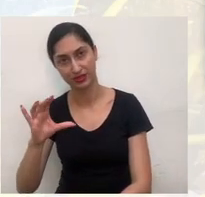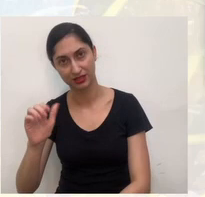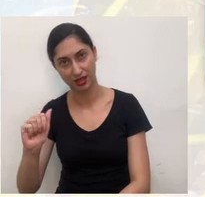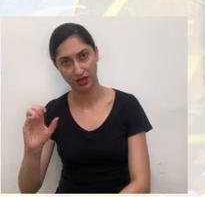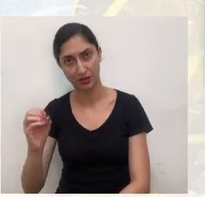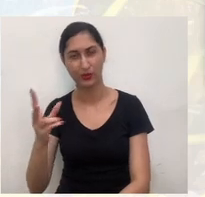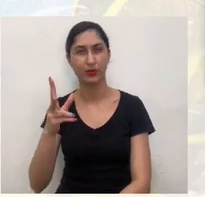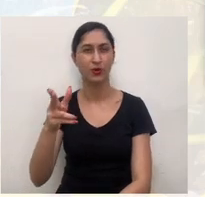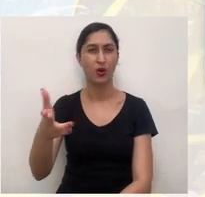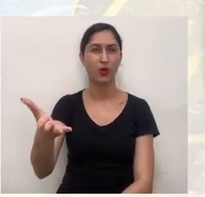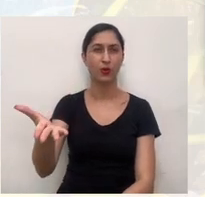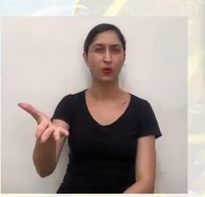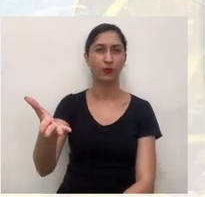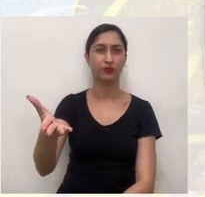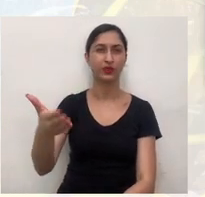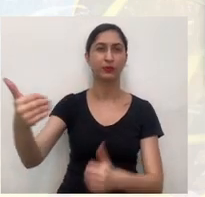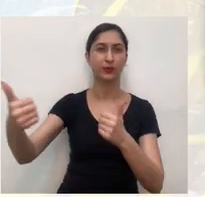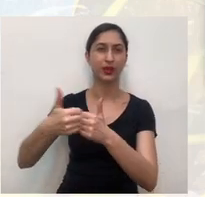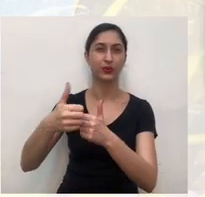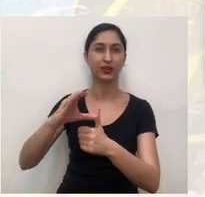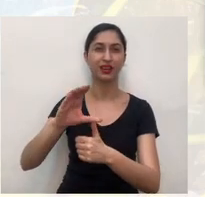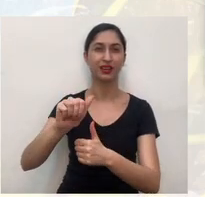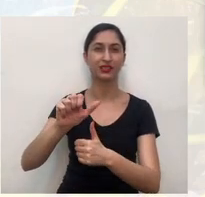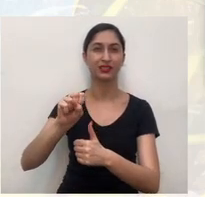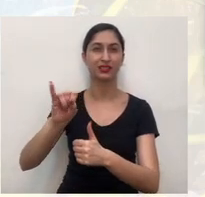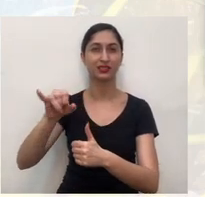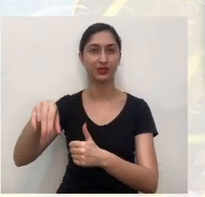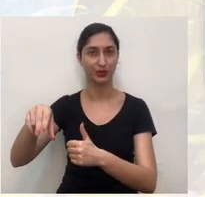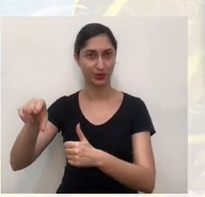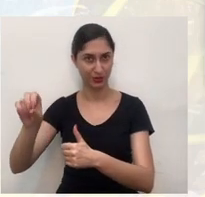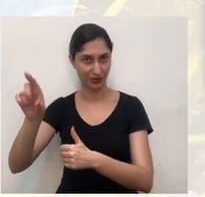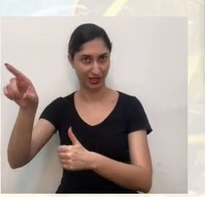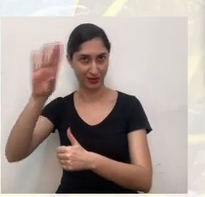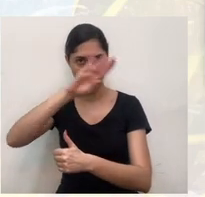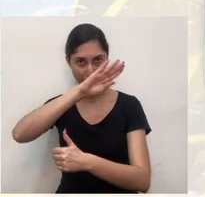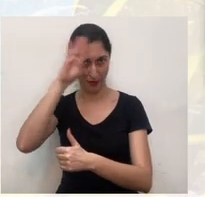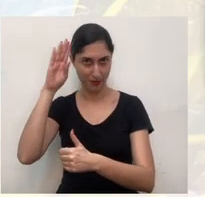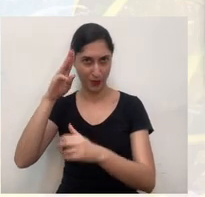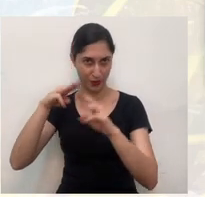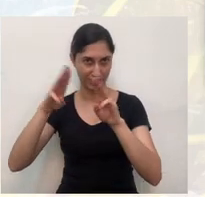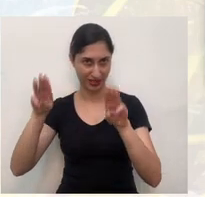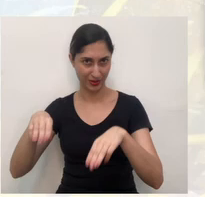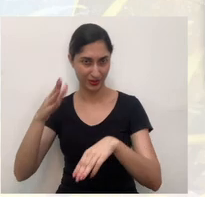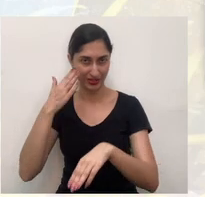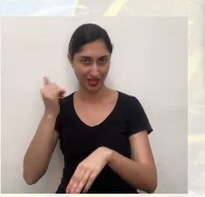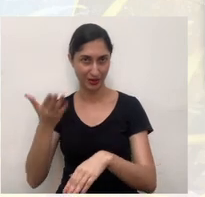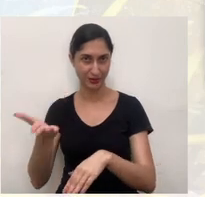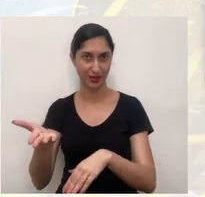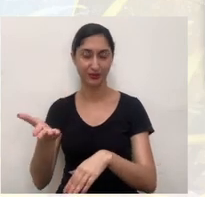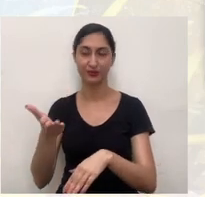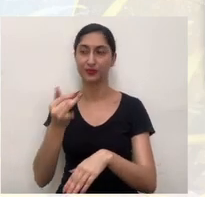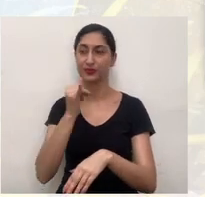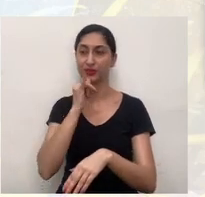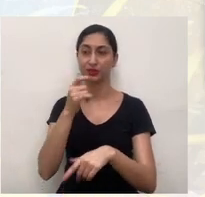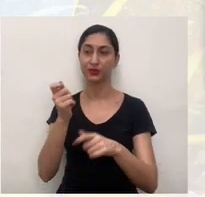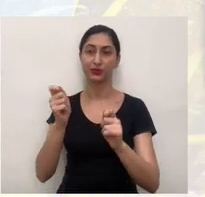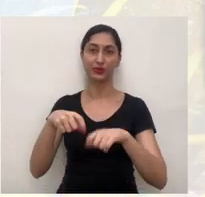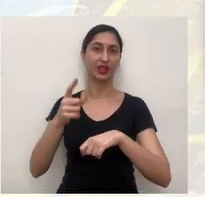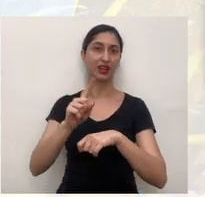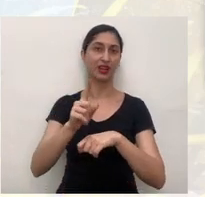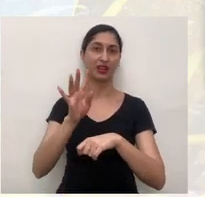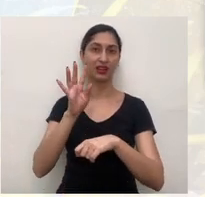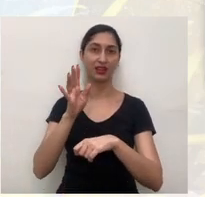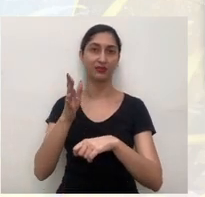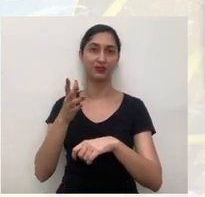entorno do Cassino da Pampulha, que é o museu, né? Ali, por exemplo, não caberia uma